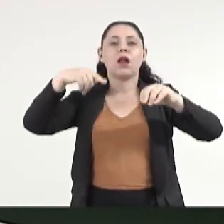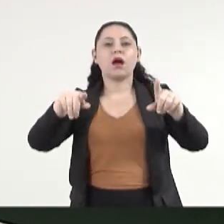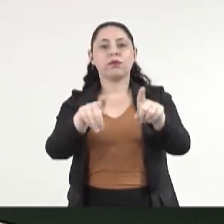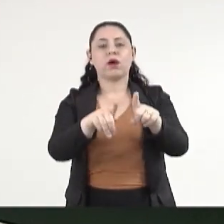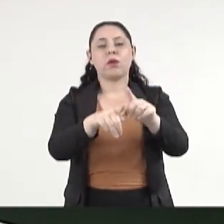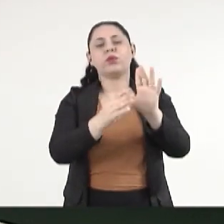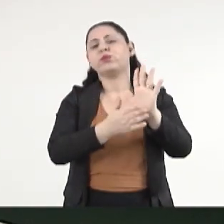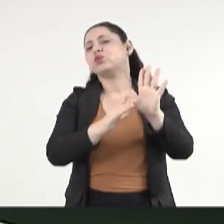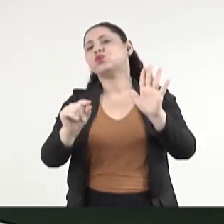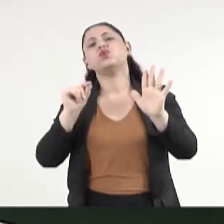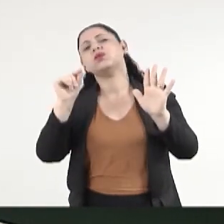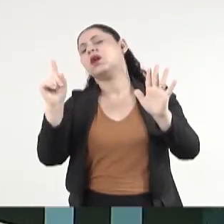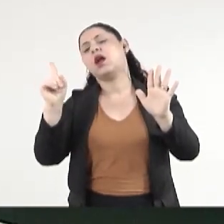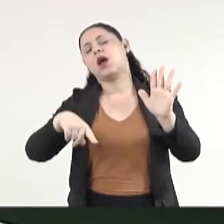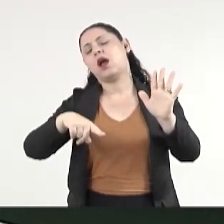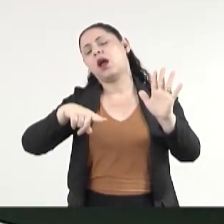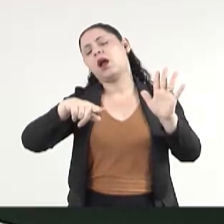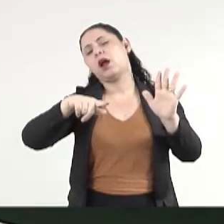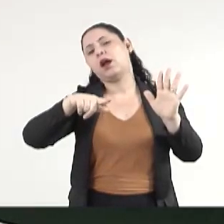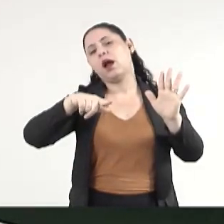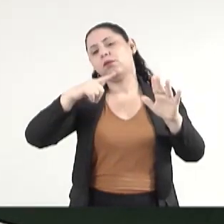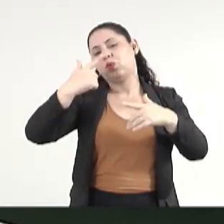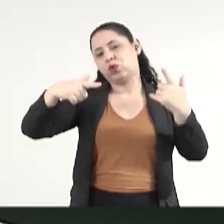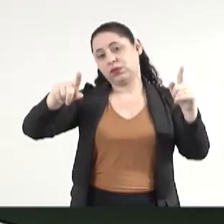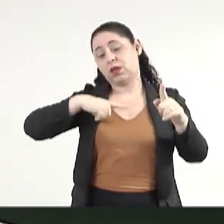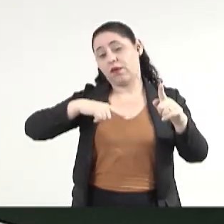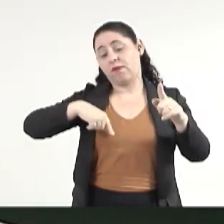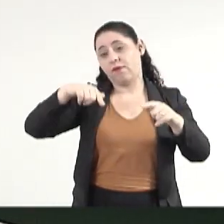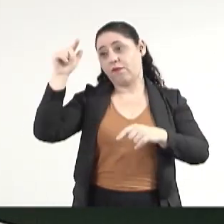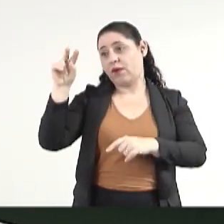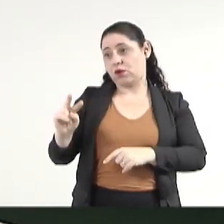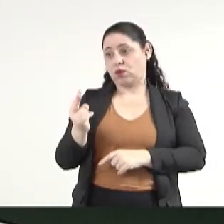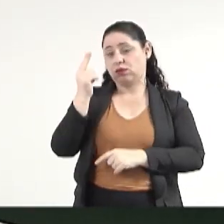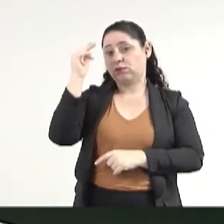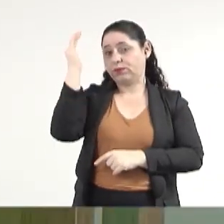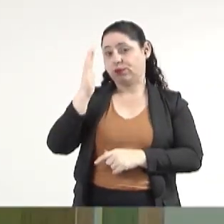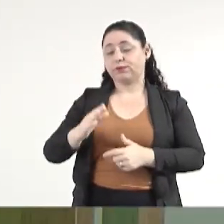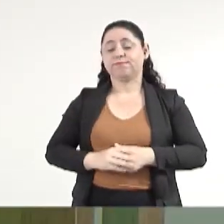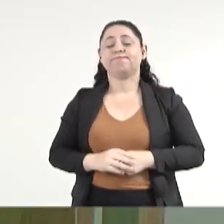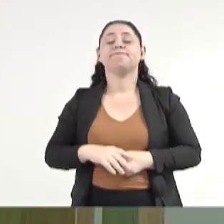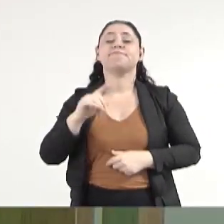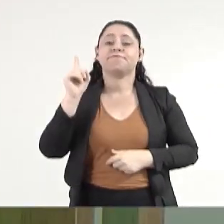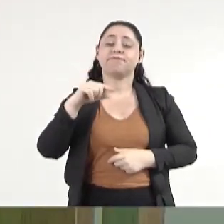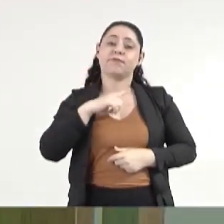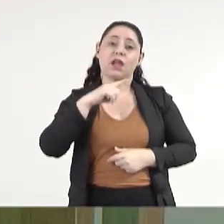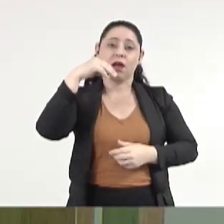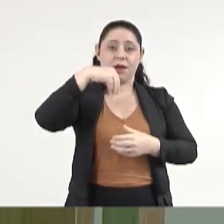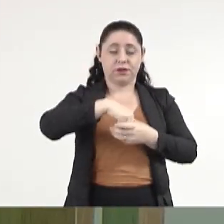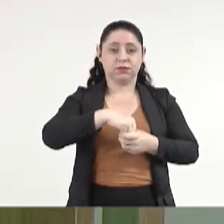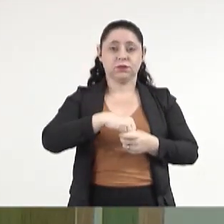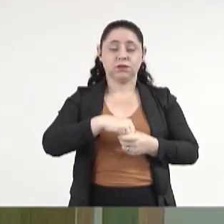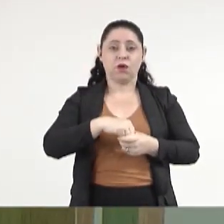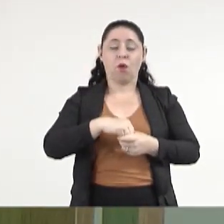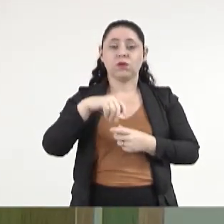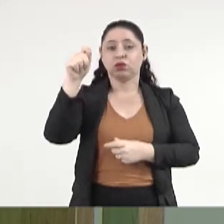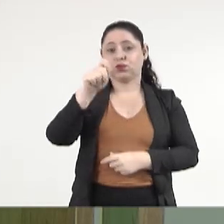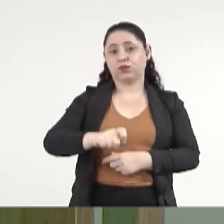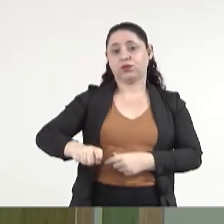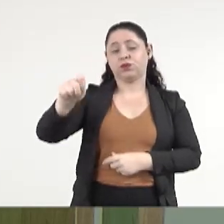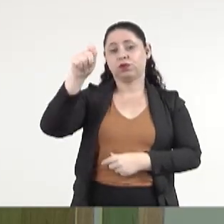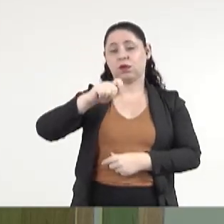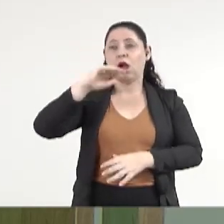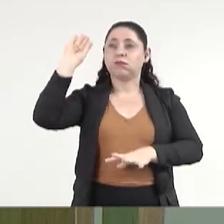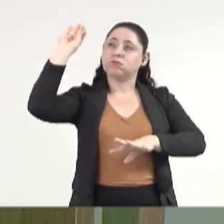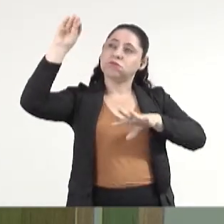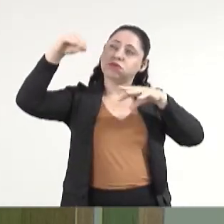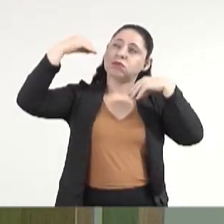faz uma proposição semelhante para também que o reggae seja valorizado em nível nacional. Isso mesmo, assim, nós temos aqui no Mato Grosso do Sul uma associação